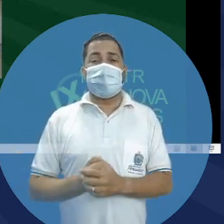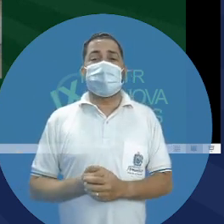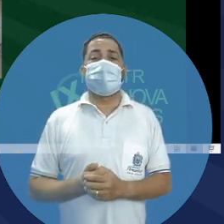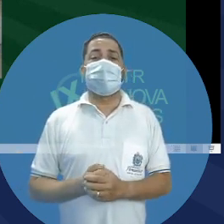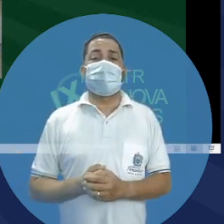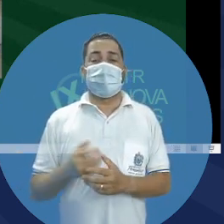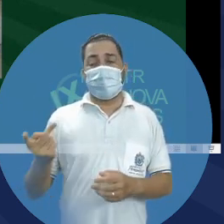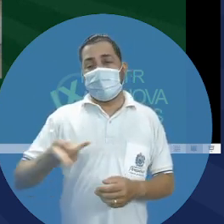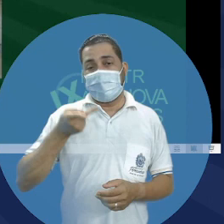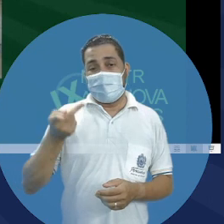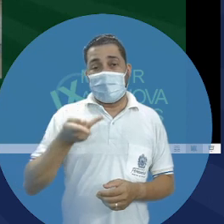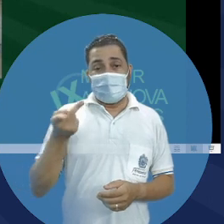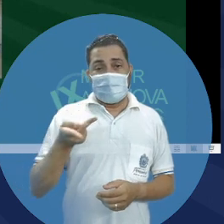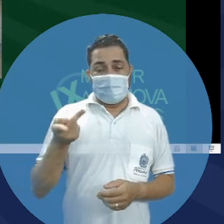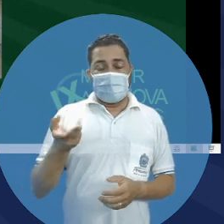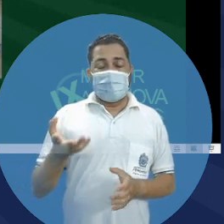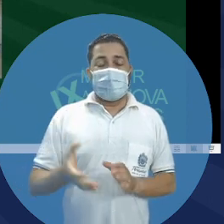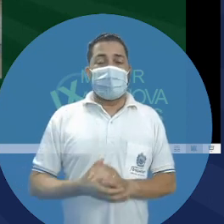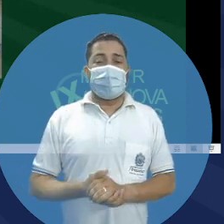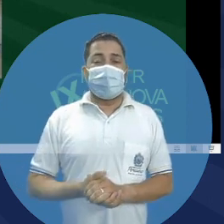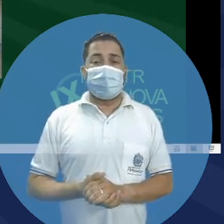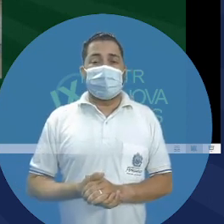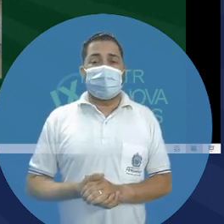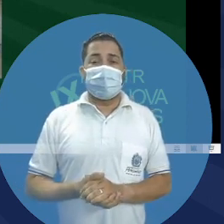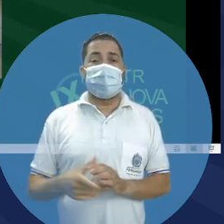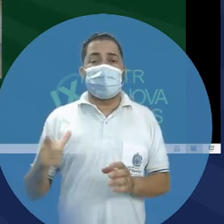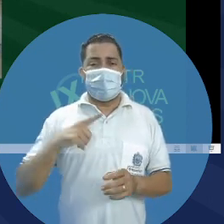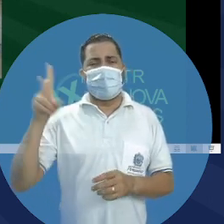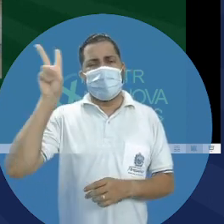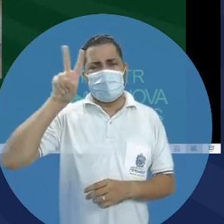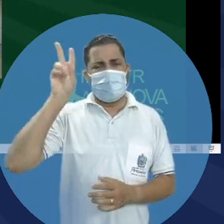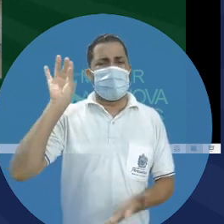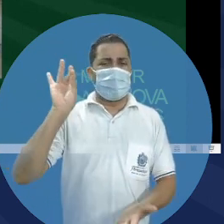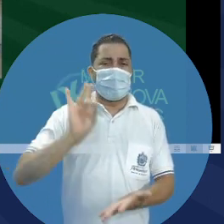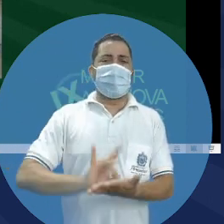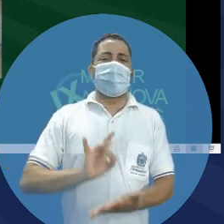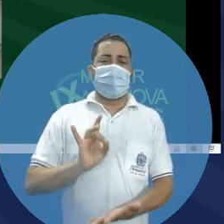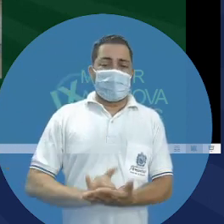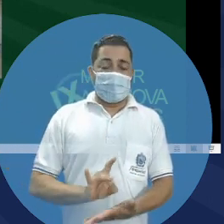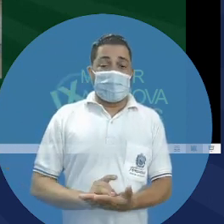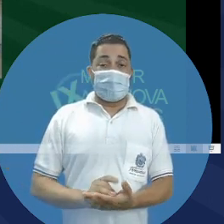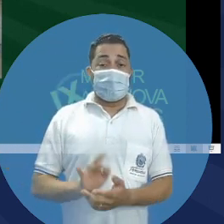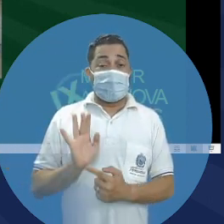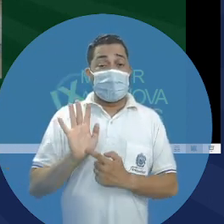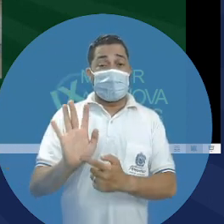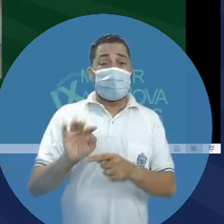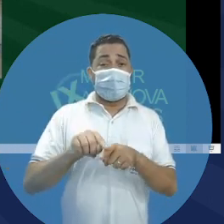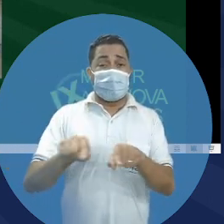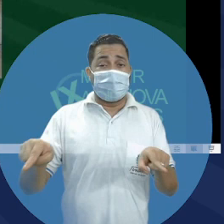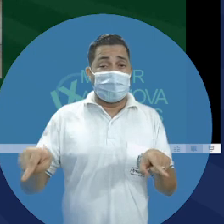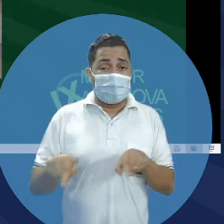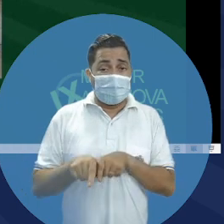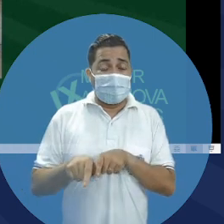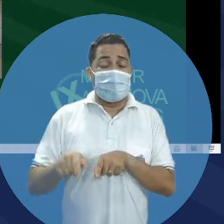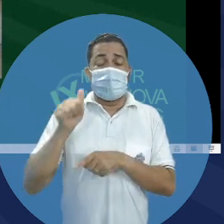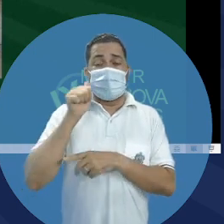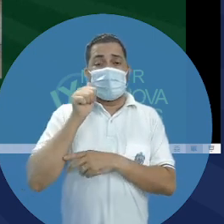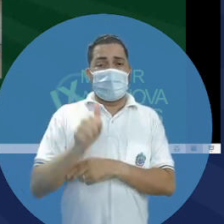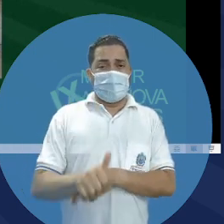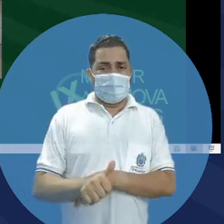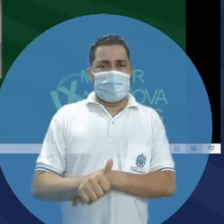elas, como teve histórias reais mostrado dentro da sala de aula, que uma mulher com condições